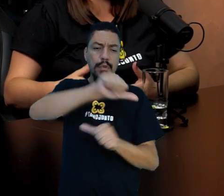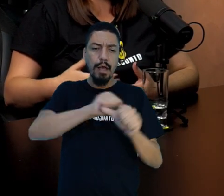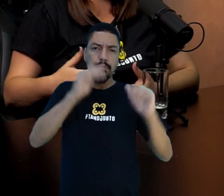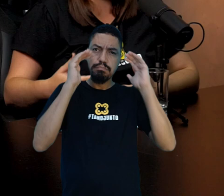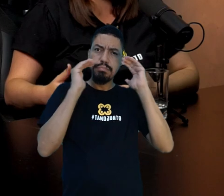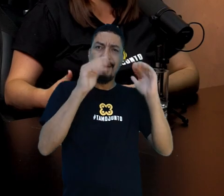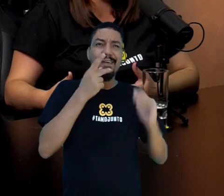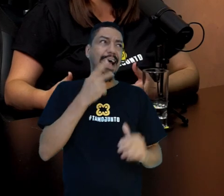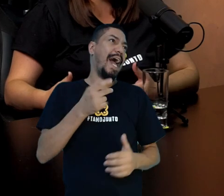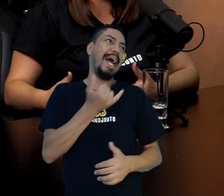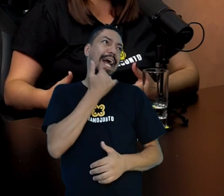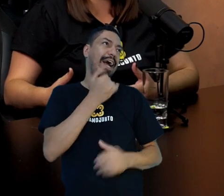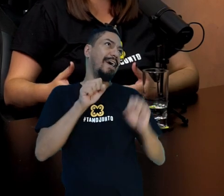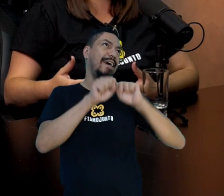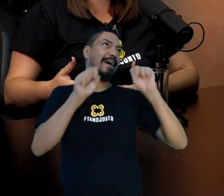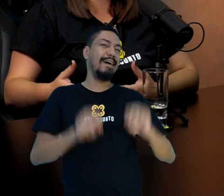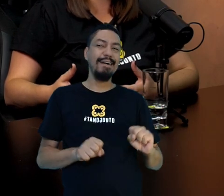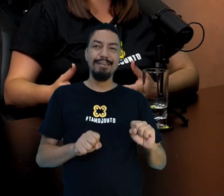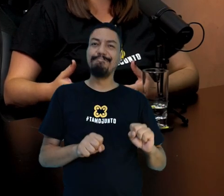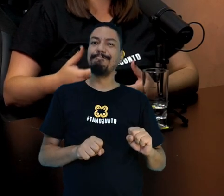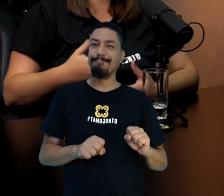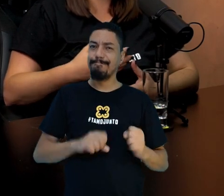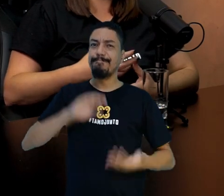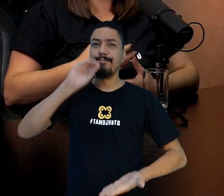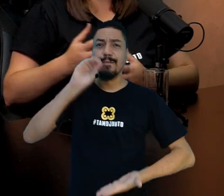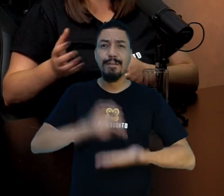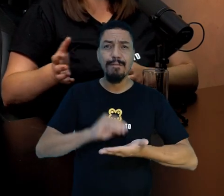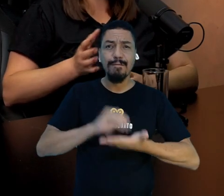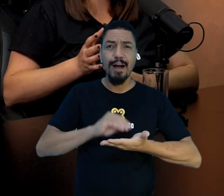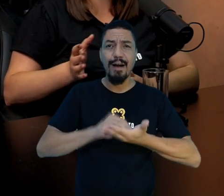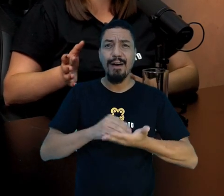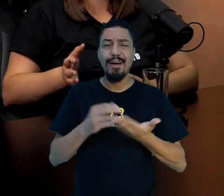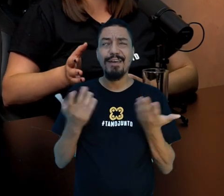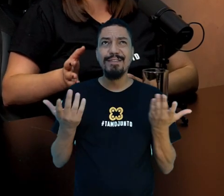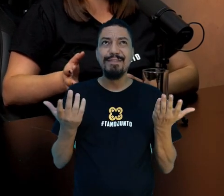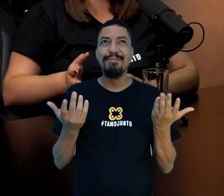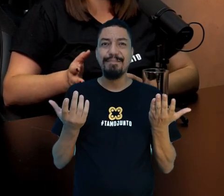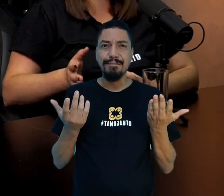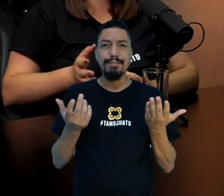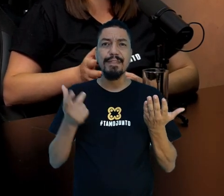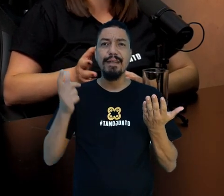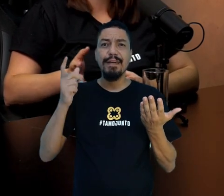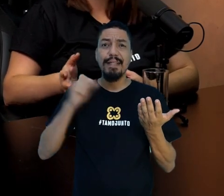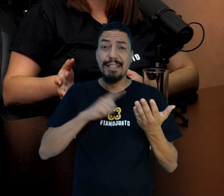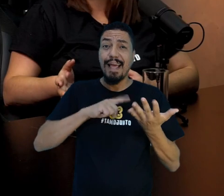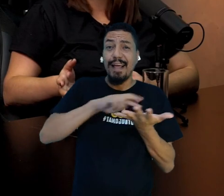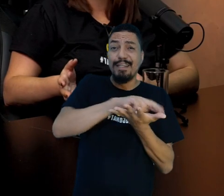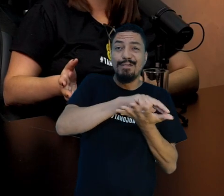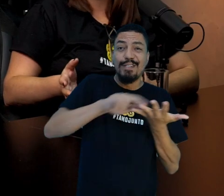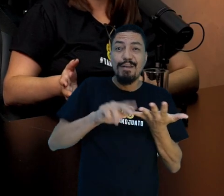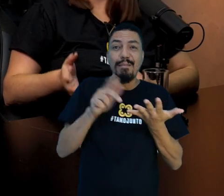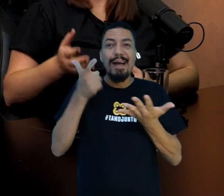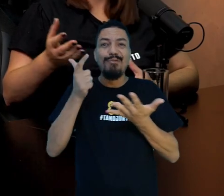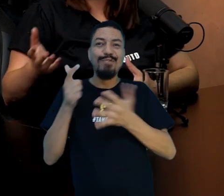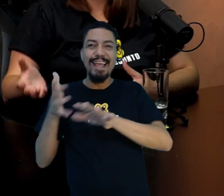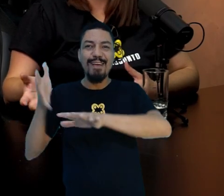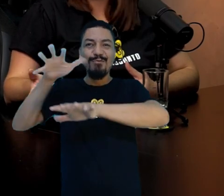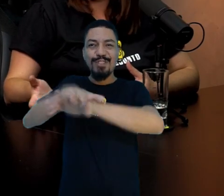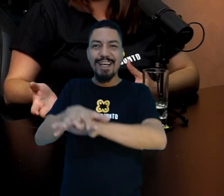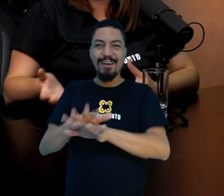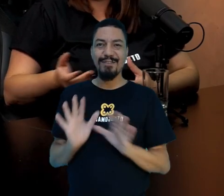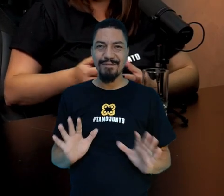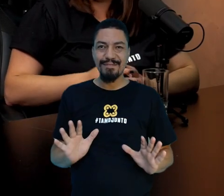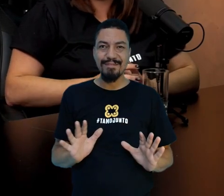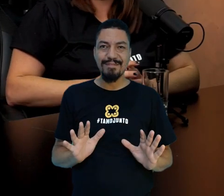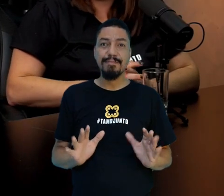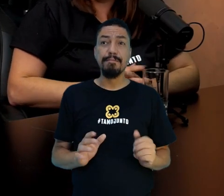alegando que é sistema, você está mais ou menos Não está Fazendo uma fazendo um trabalho de diversidade inclusão, né? A e não gente está está